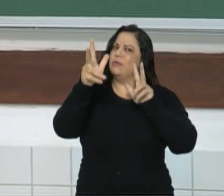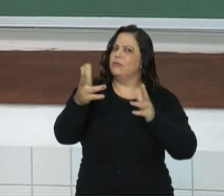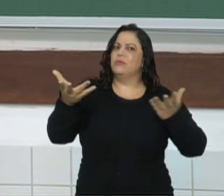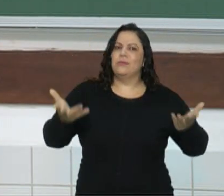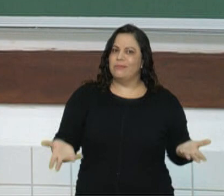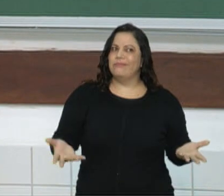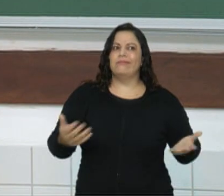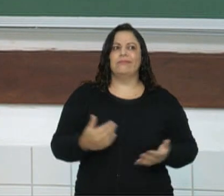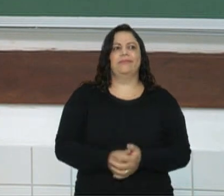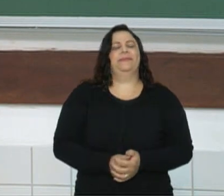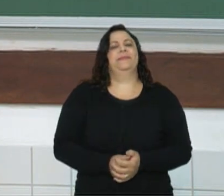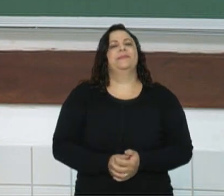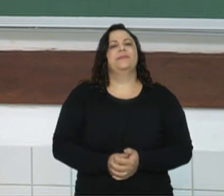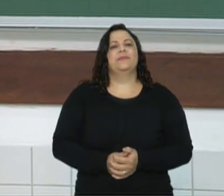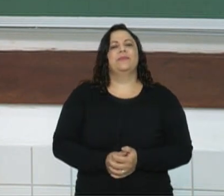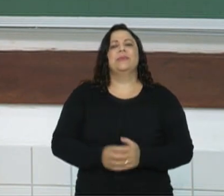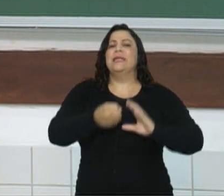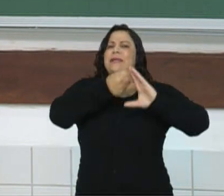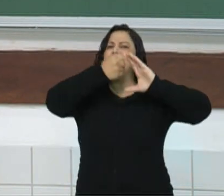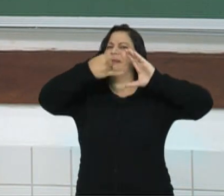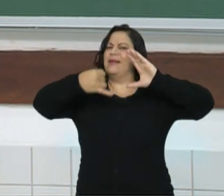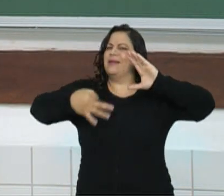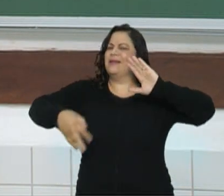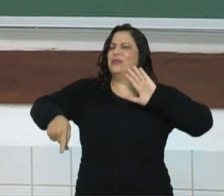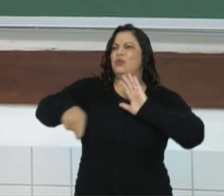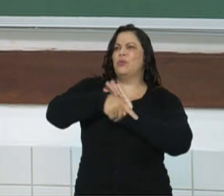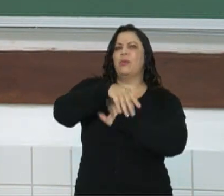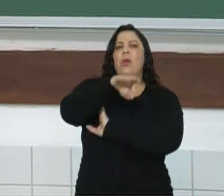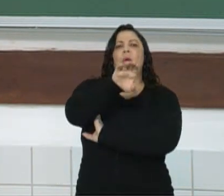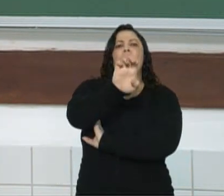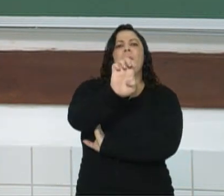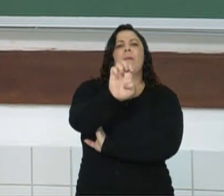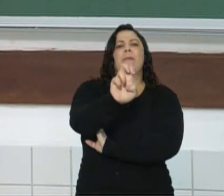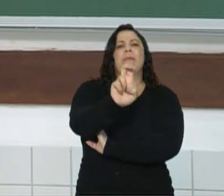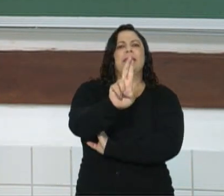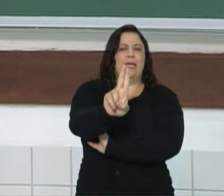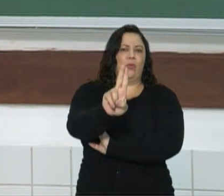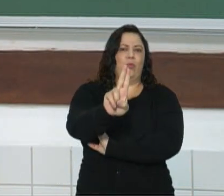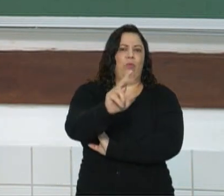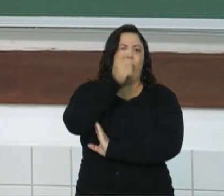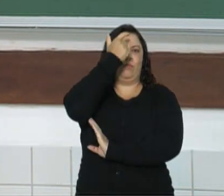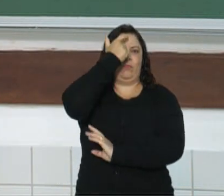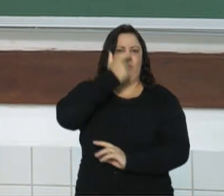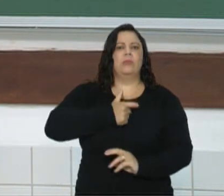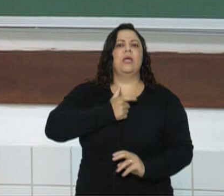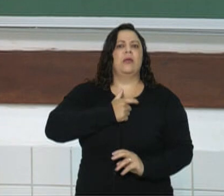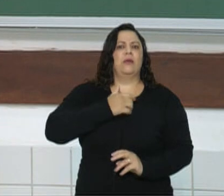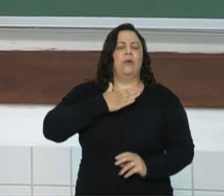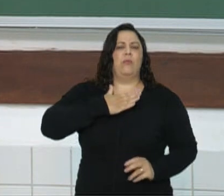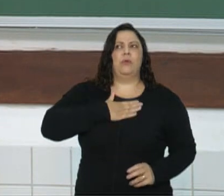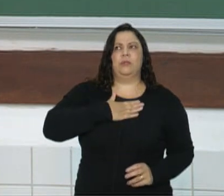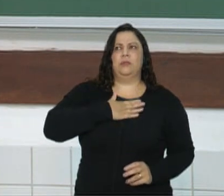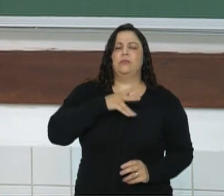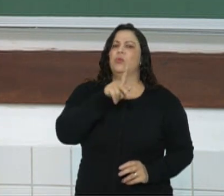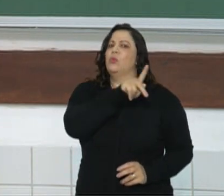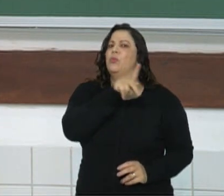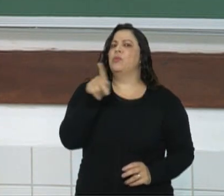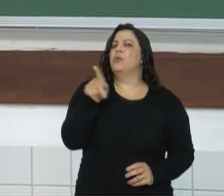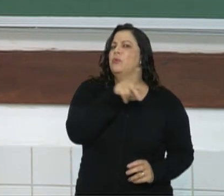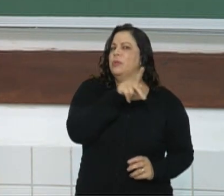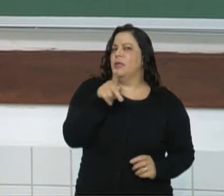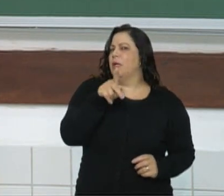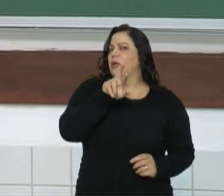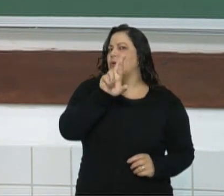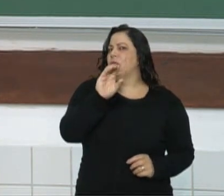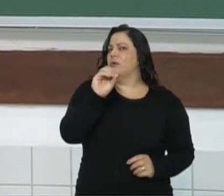aquela característica do eu, né, como você se intitula? Por exemplo, meu nome é Robson, mas isso não resume quem eu sou.